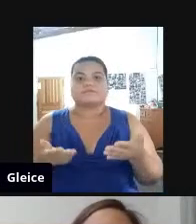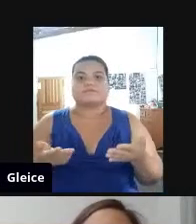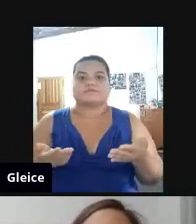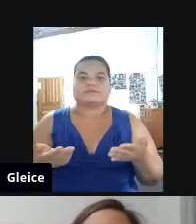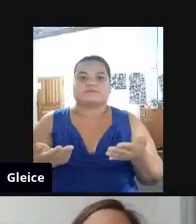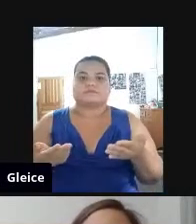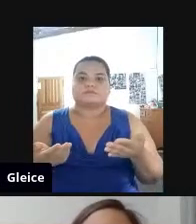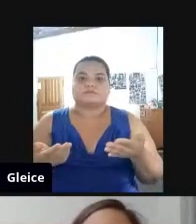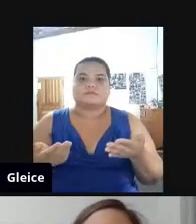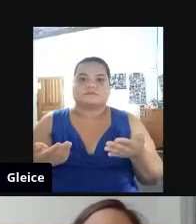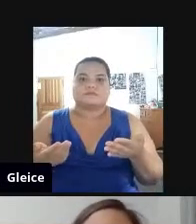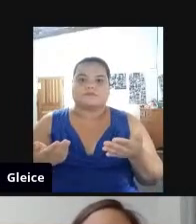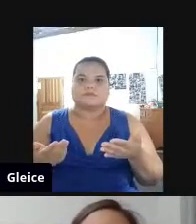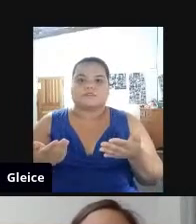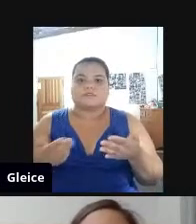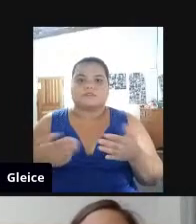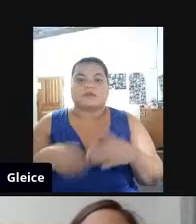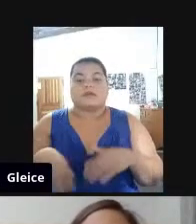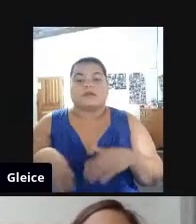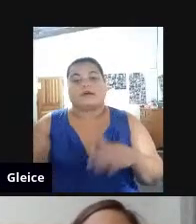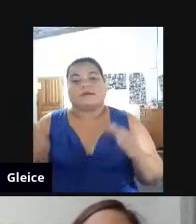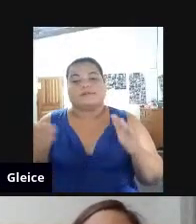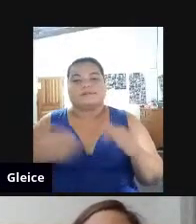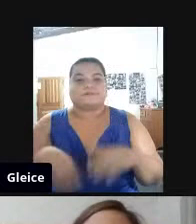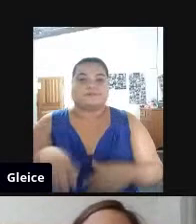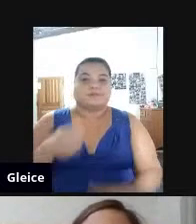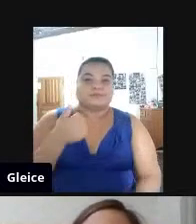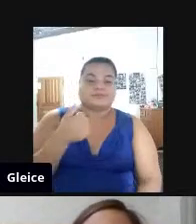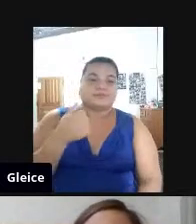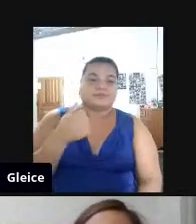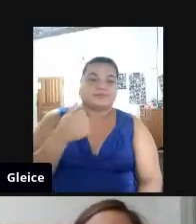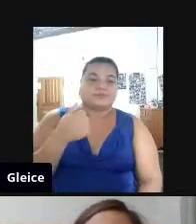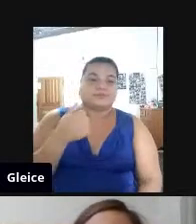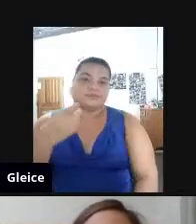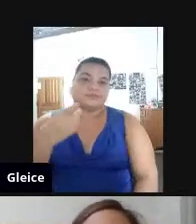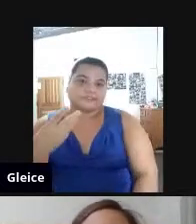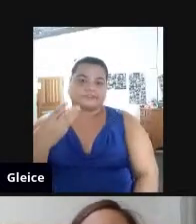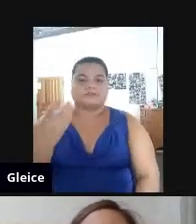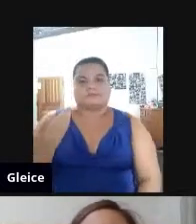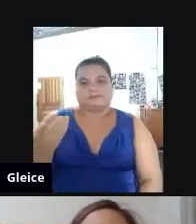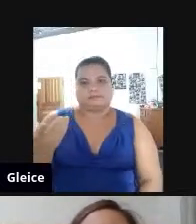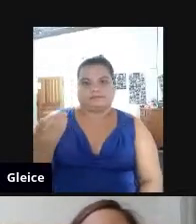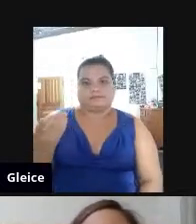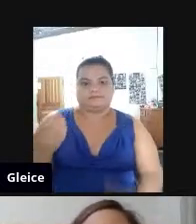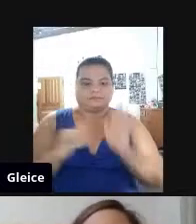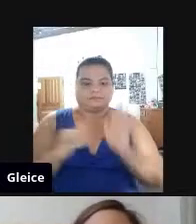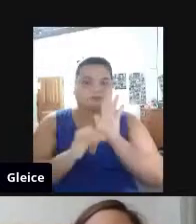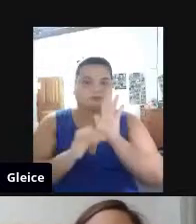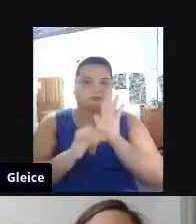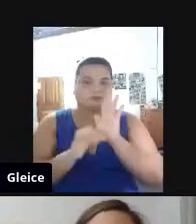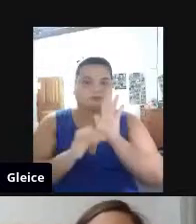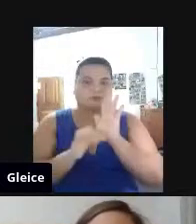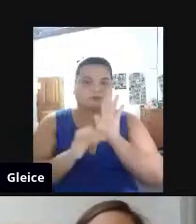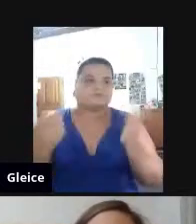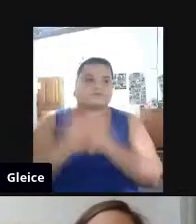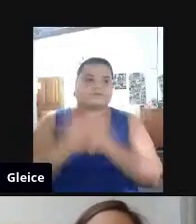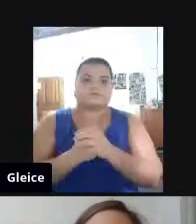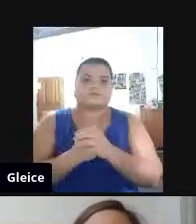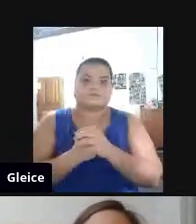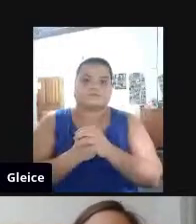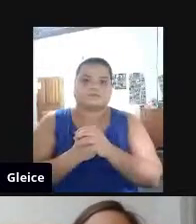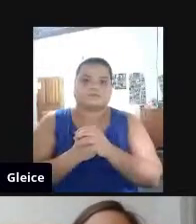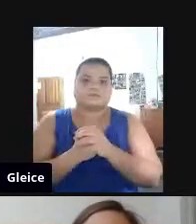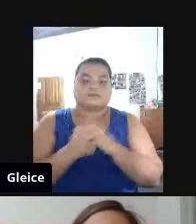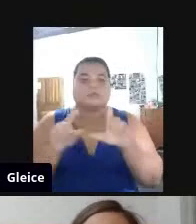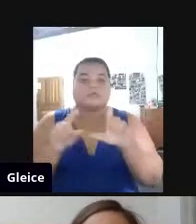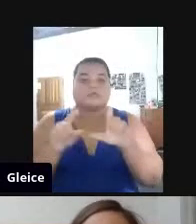ou 3, né, leve, moderado ou severo, mas isso leva em consideração, principalmente, a quantidade de assistência que esse